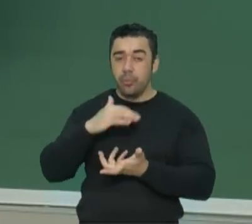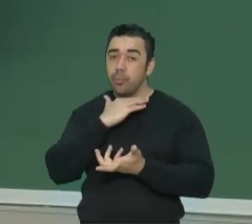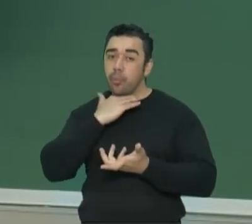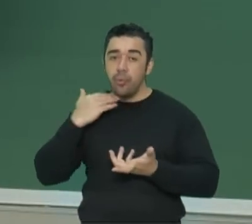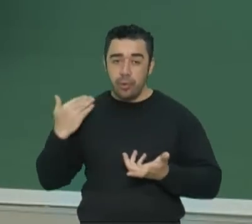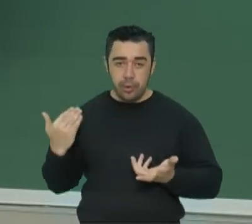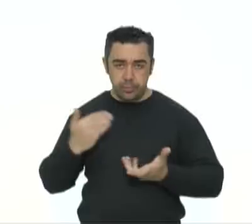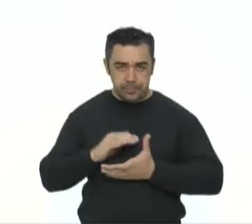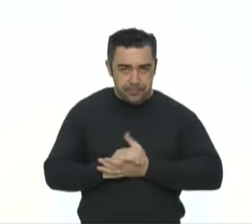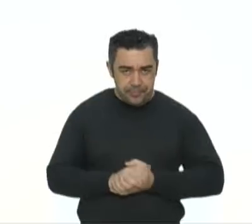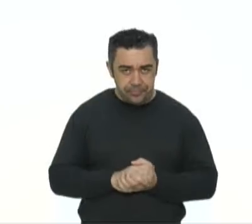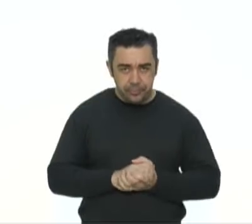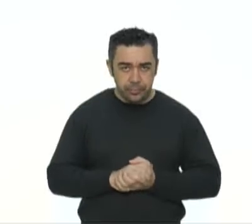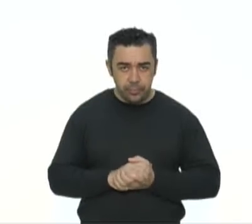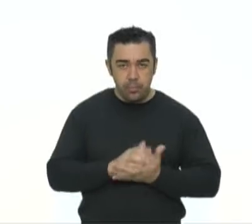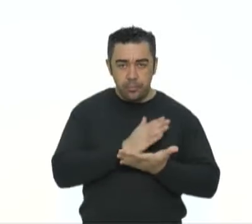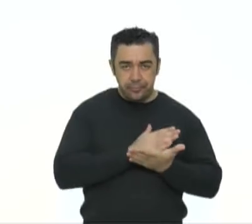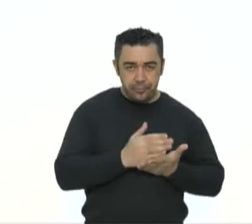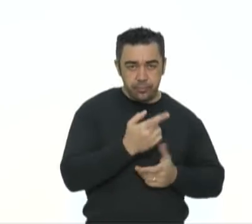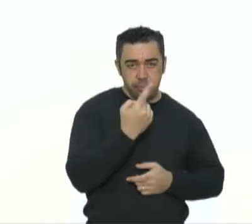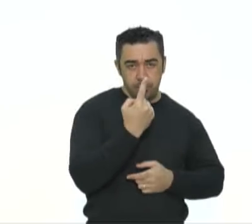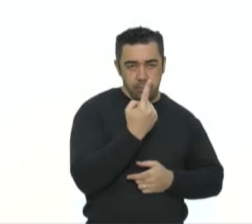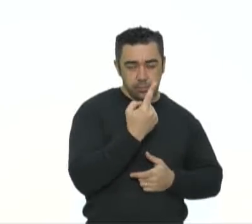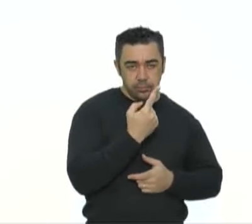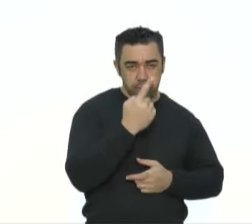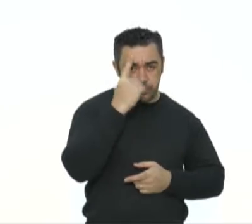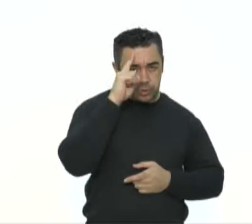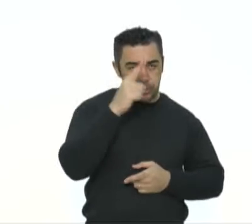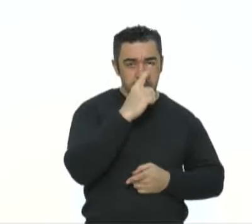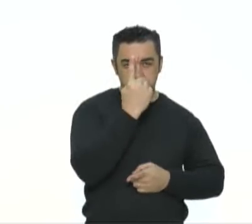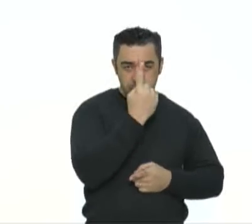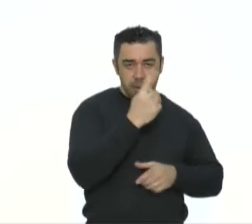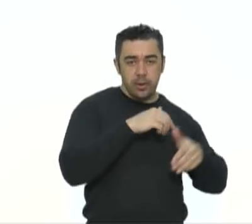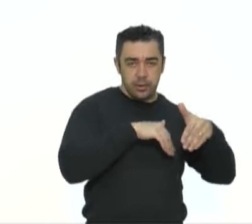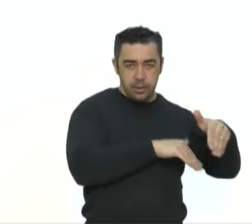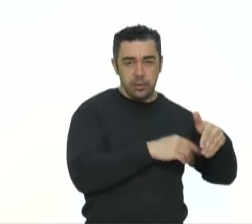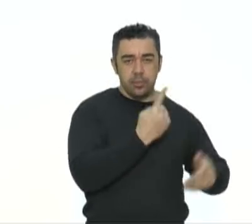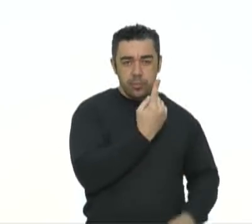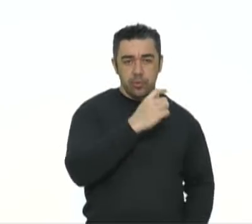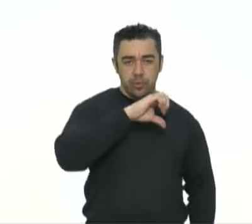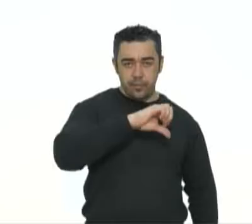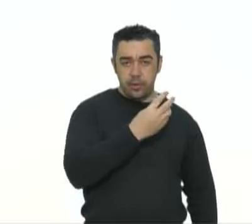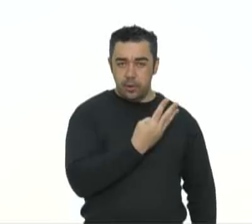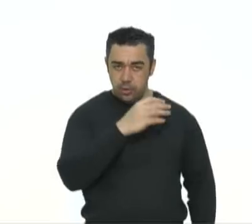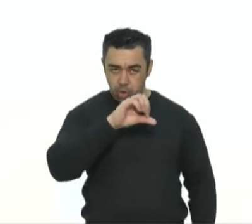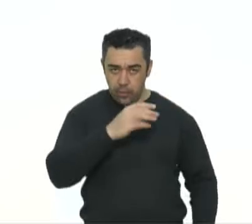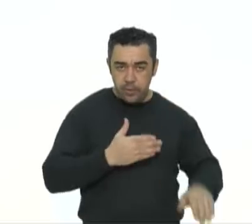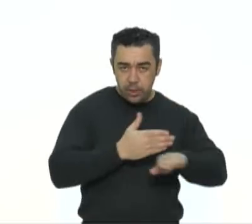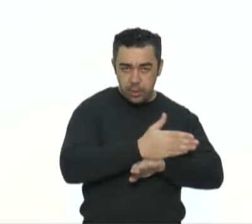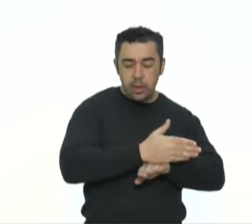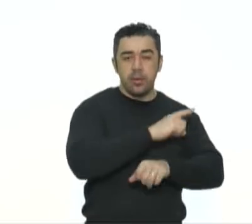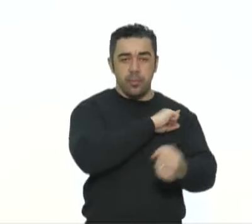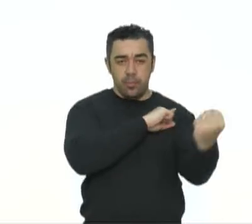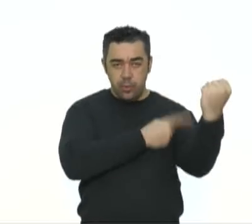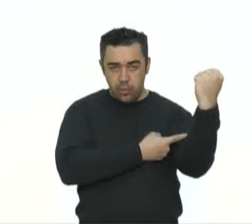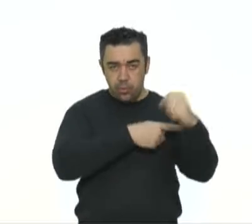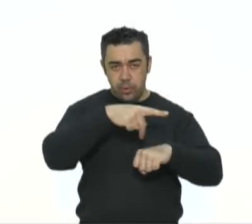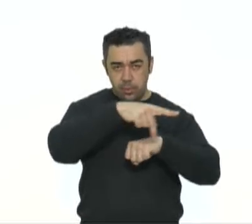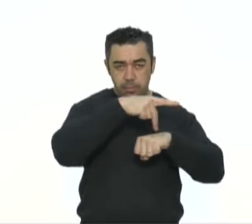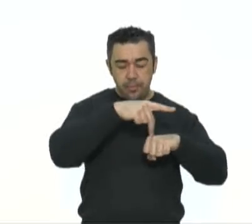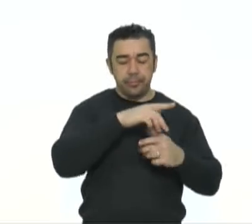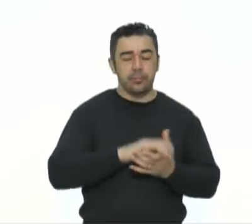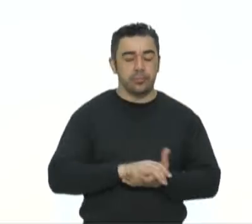Começou a guerra no dia 1º de setembro de 39, lembra? invasão da Polônia pela Alemanha, e